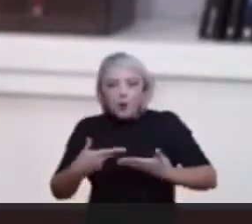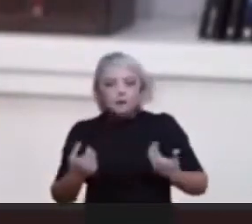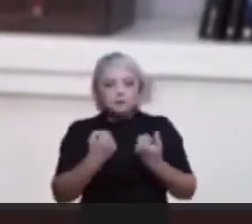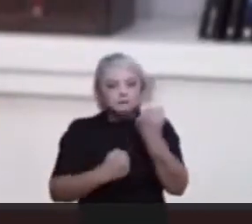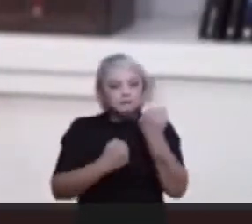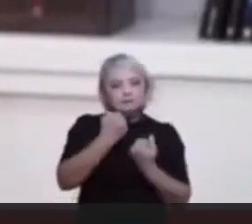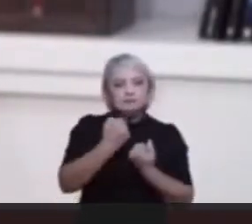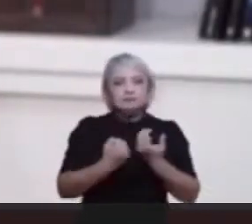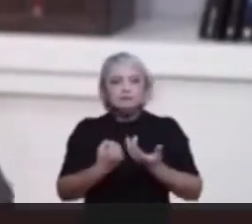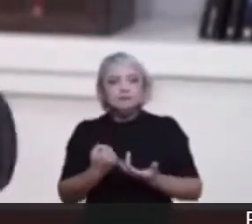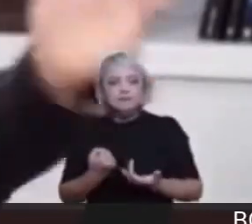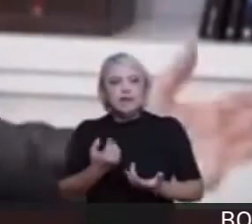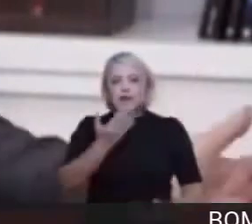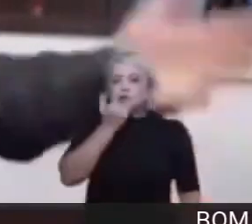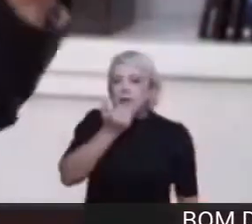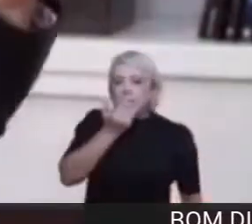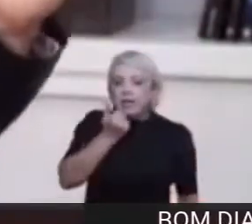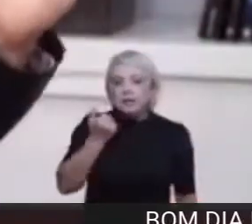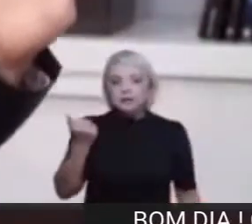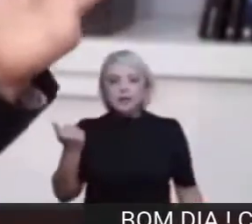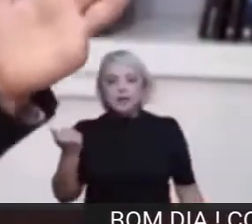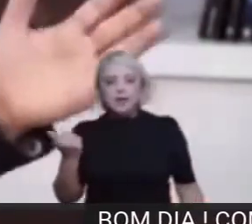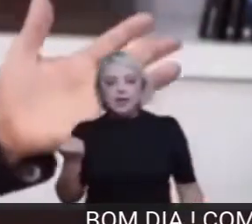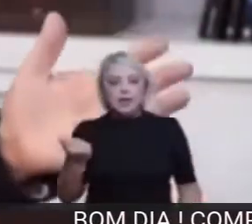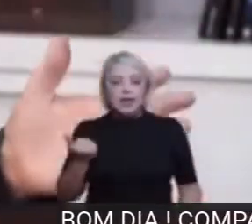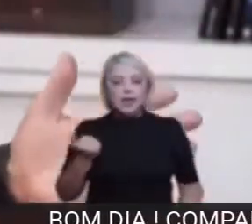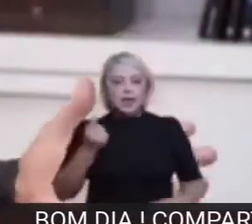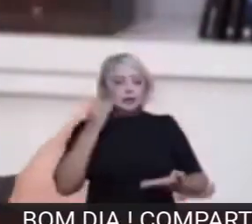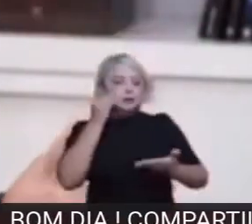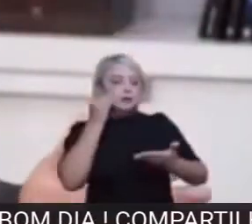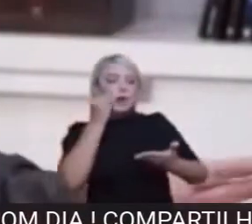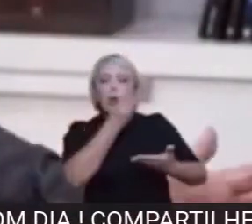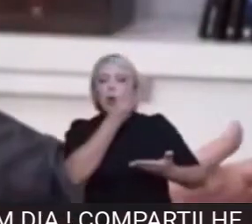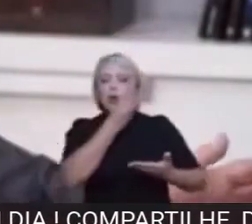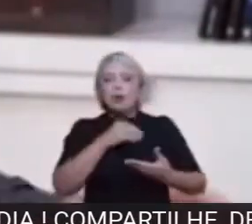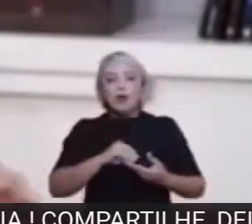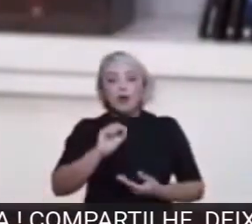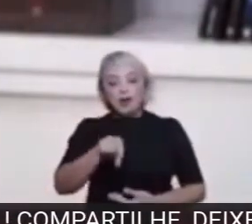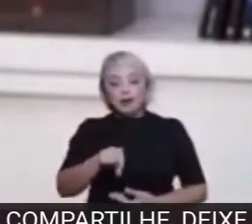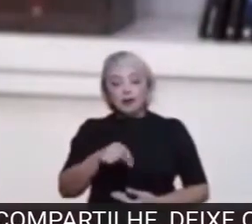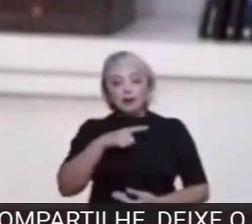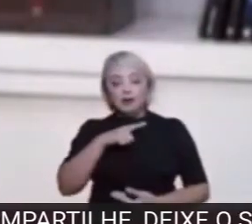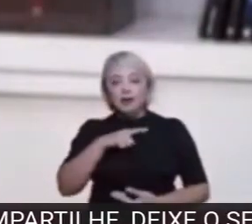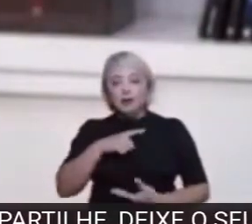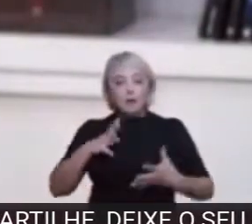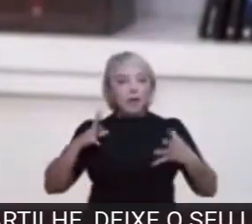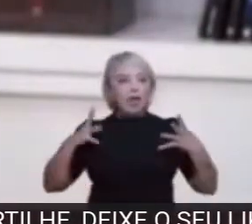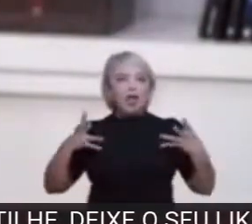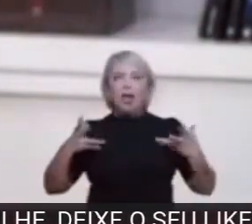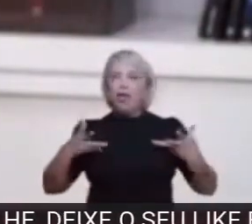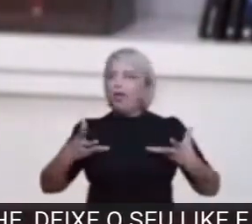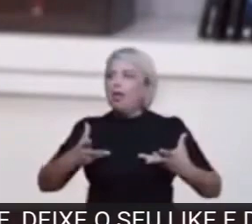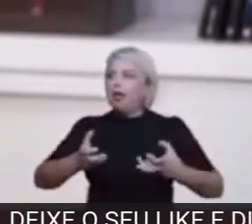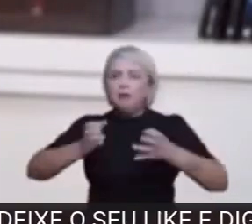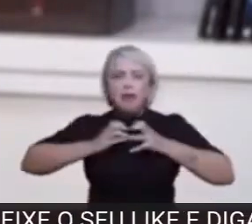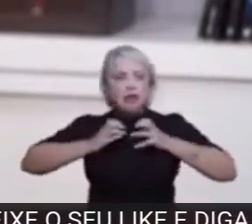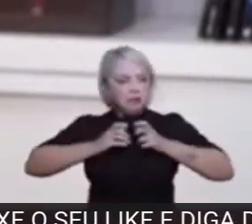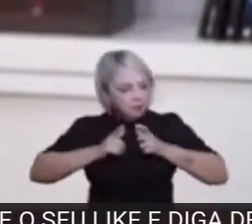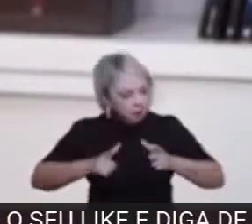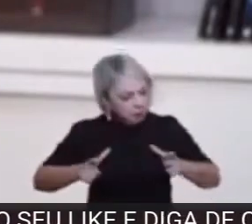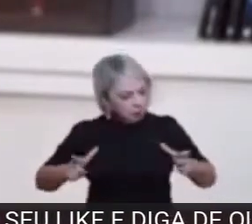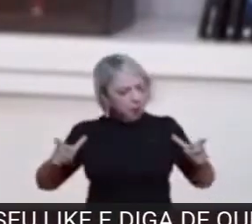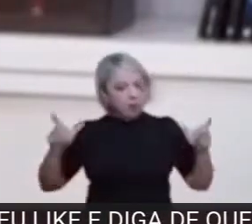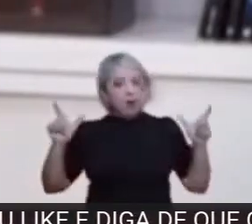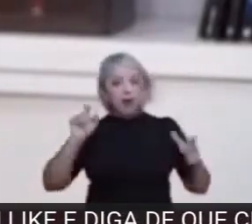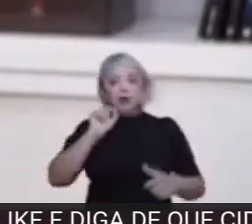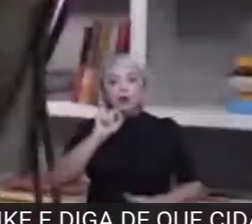de alimentos, de cosméticos, sei lá. Aquilo deve ter uma riqueza incomensurável. Então, o que, que um país